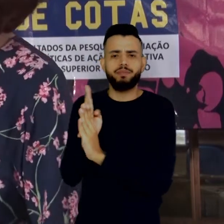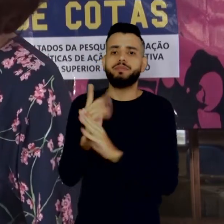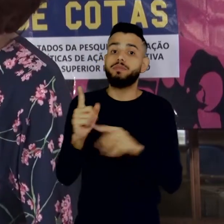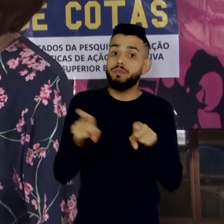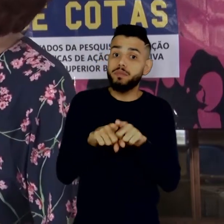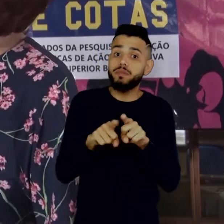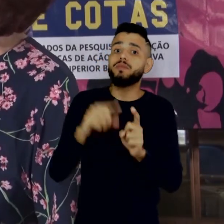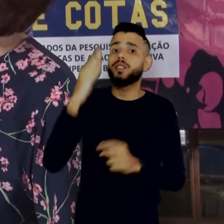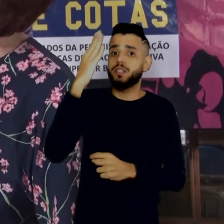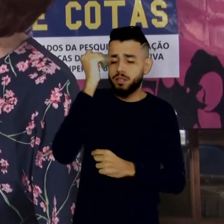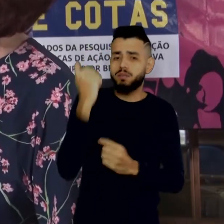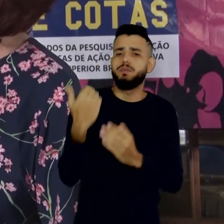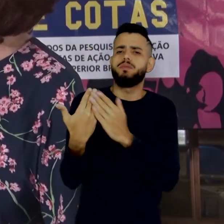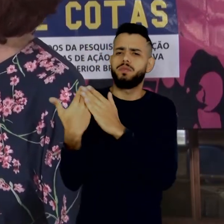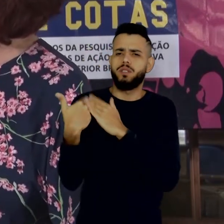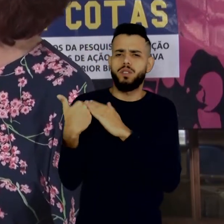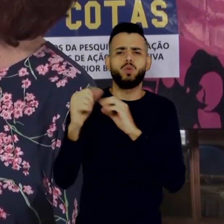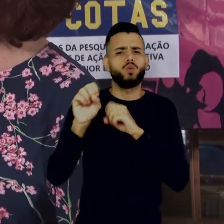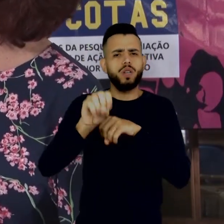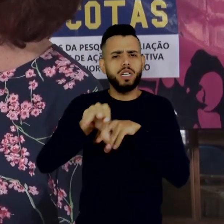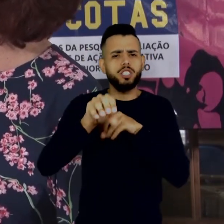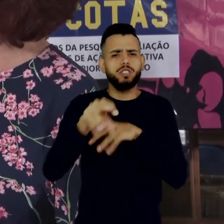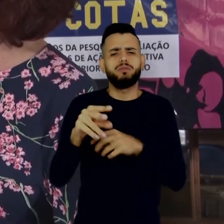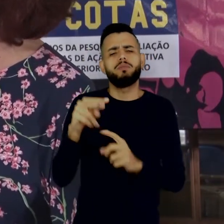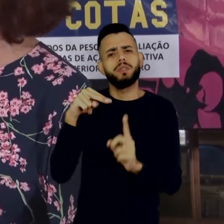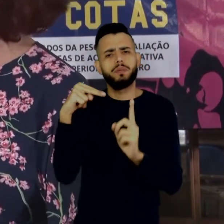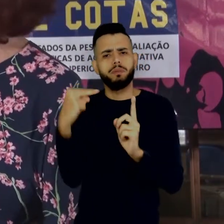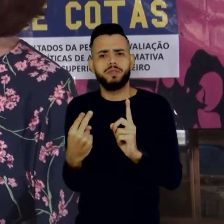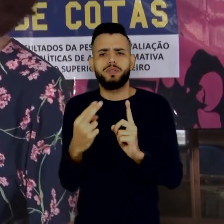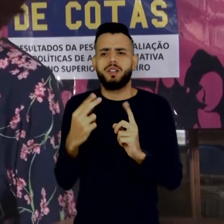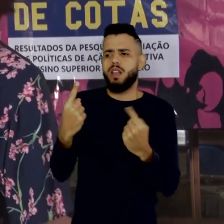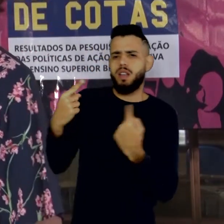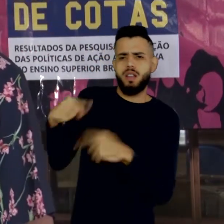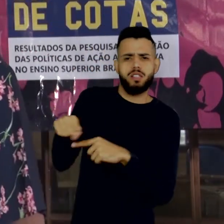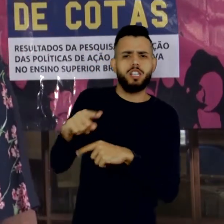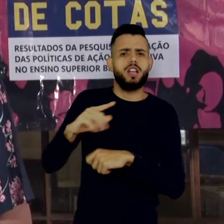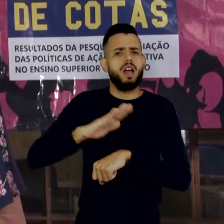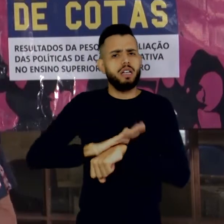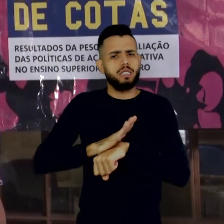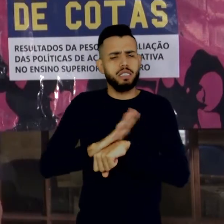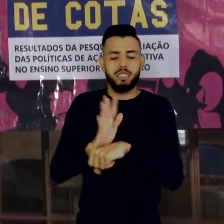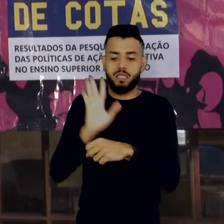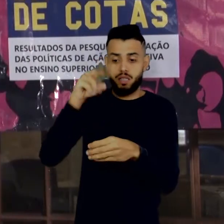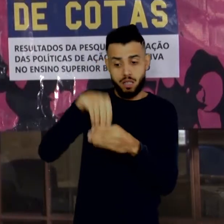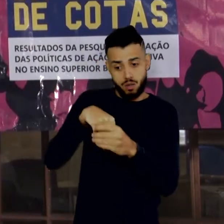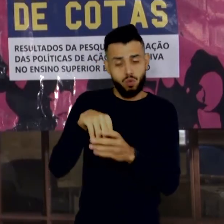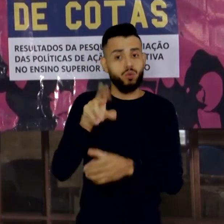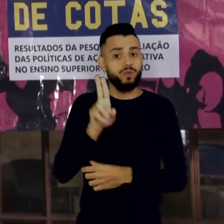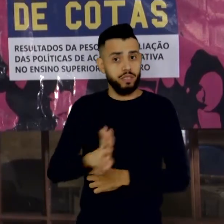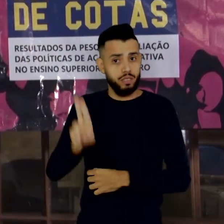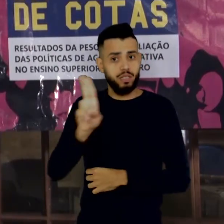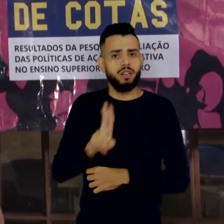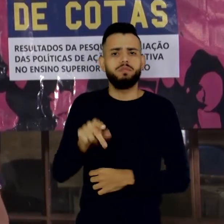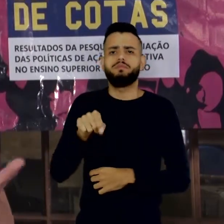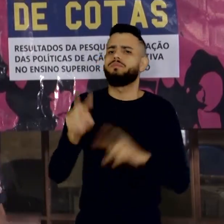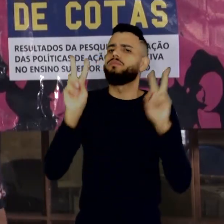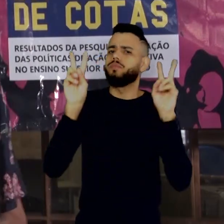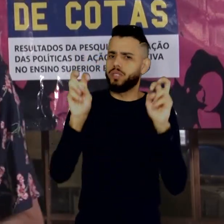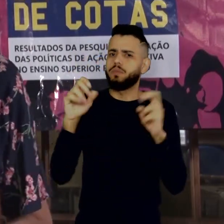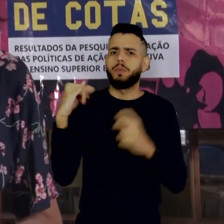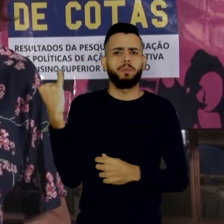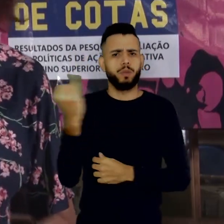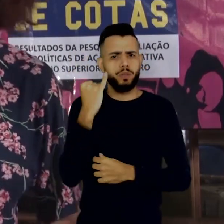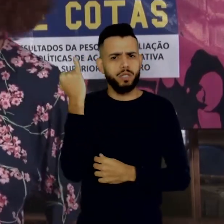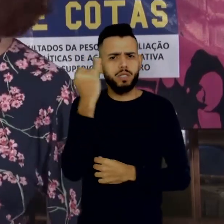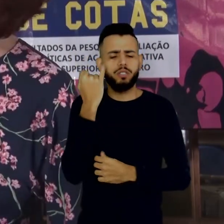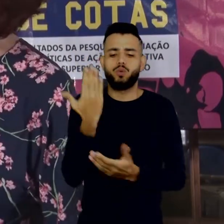papel educativo sobre a perspectiva antirracista dentro da universidade, também foi um ponto bastante abordado nos